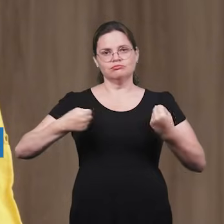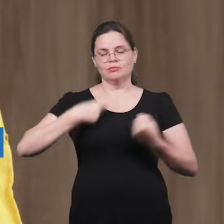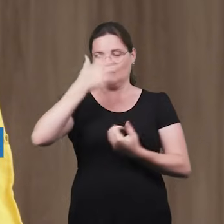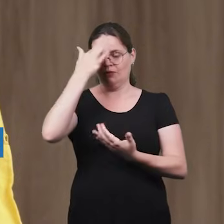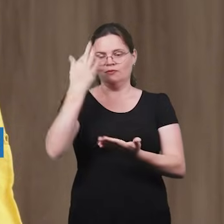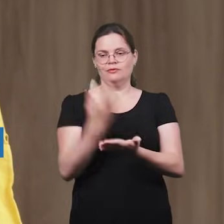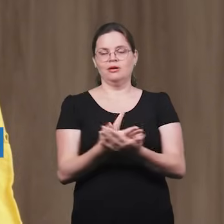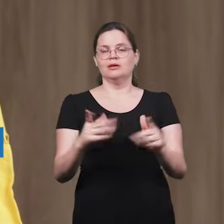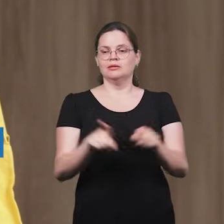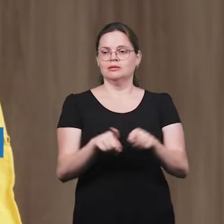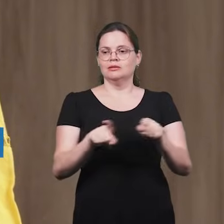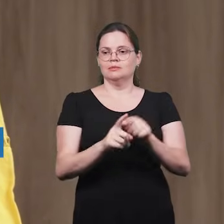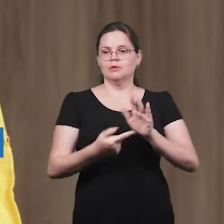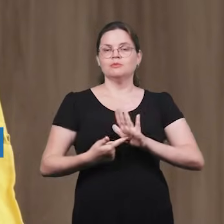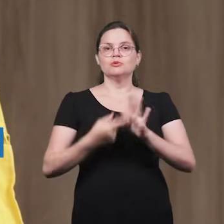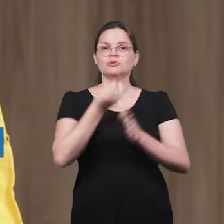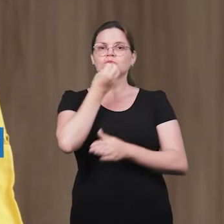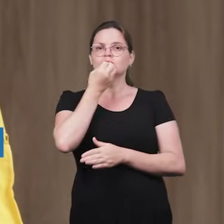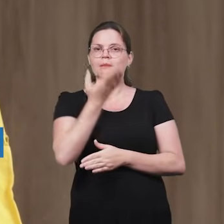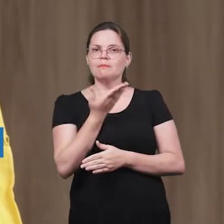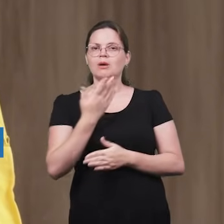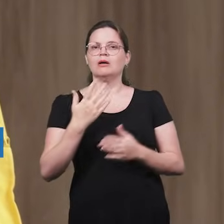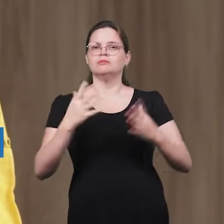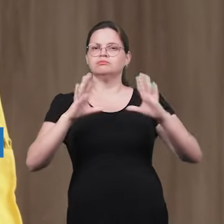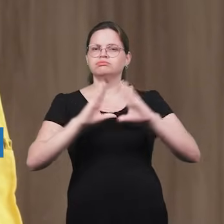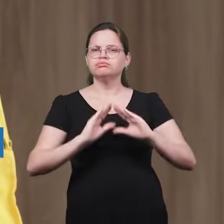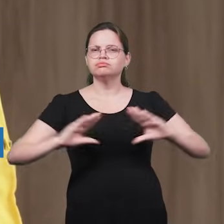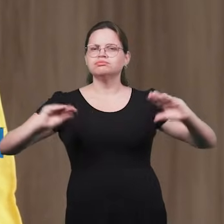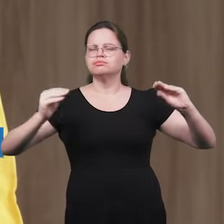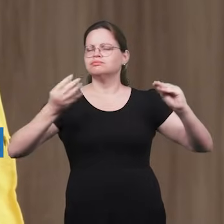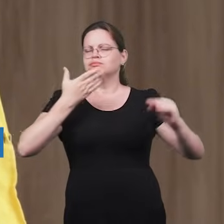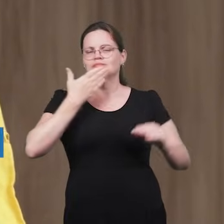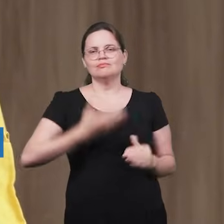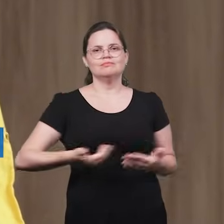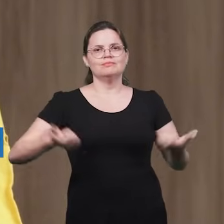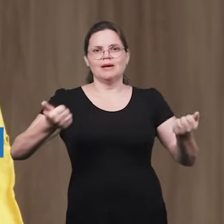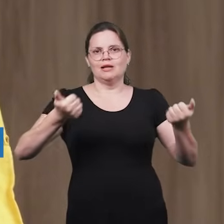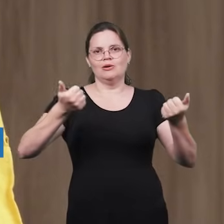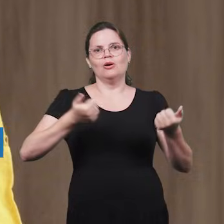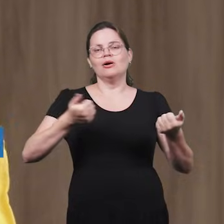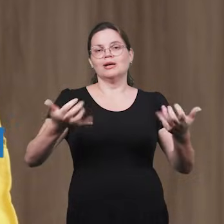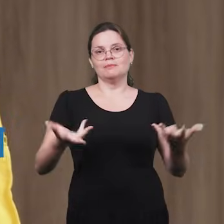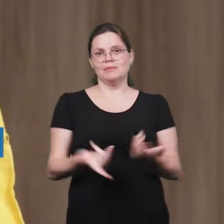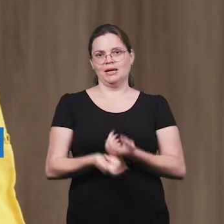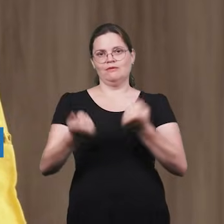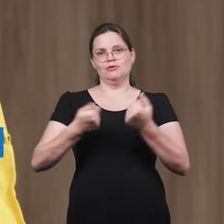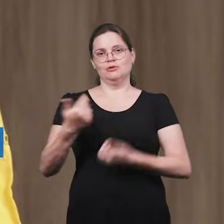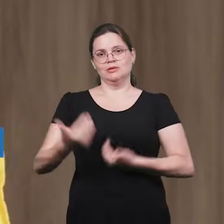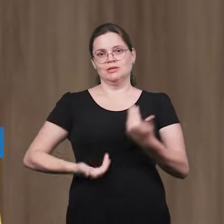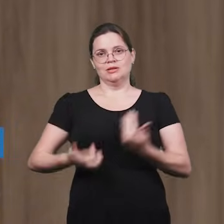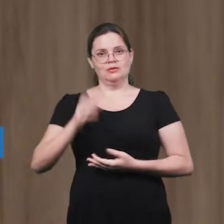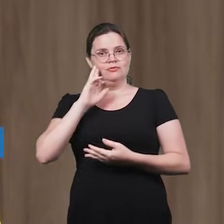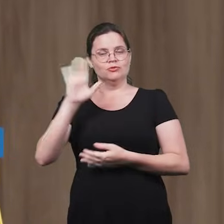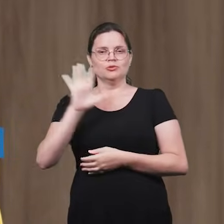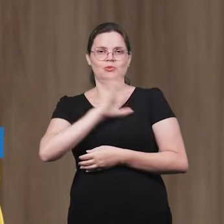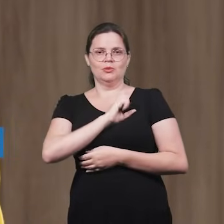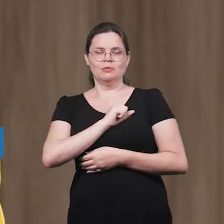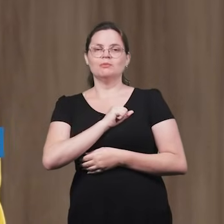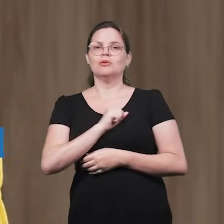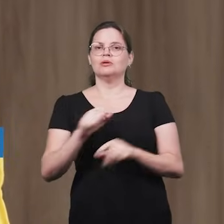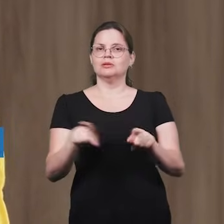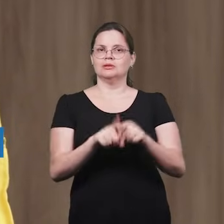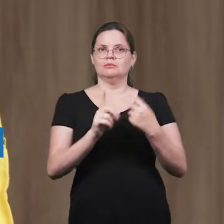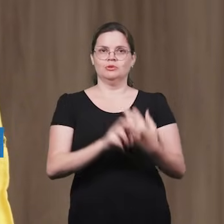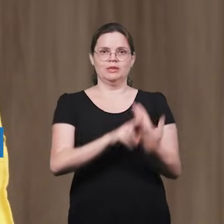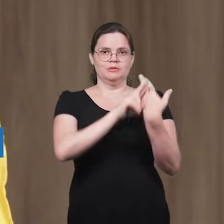é bom, como é suave servir a Deus com amor e com equilíbrio, com responsabilidade nos nossos